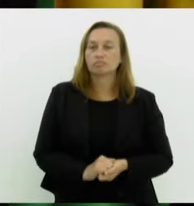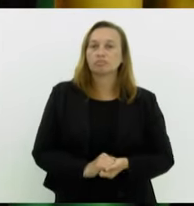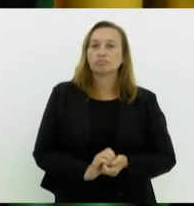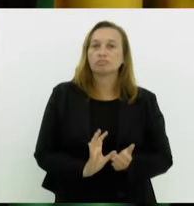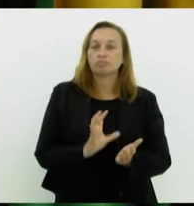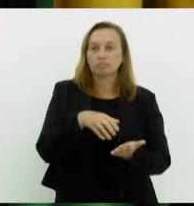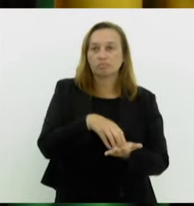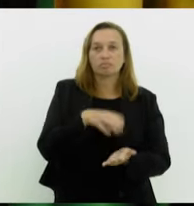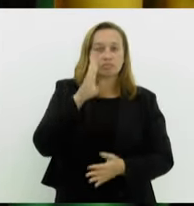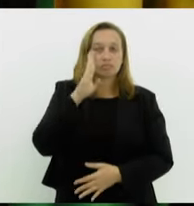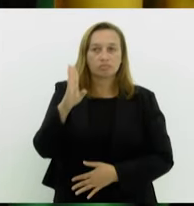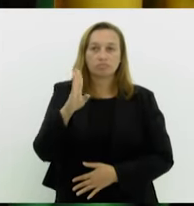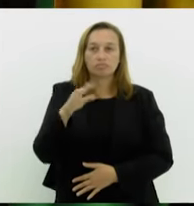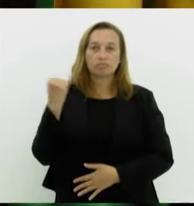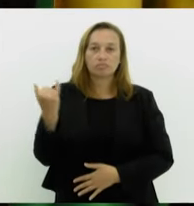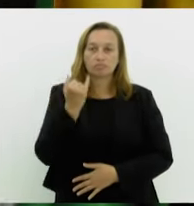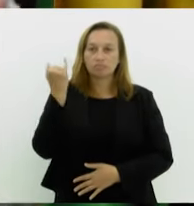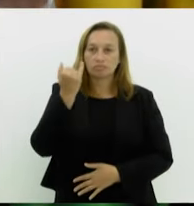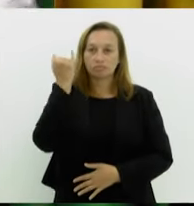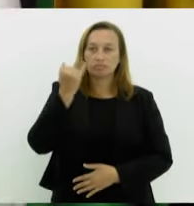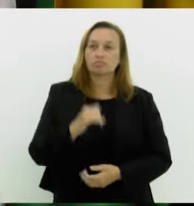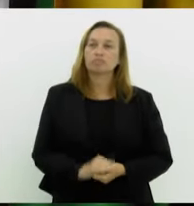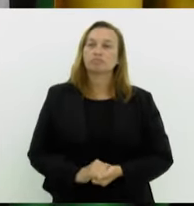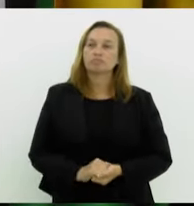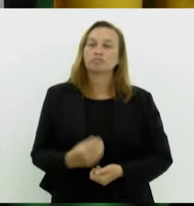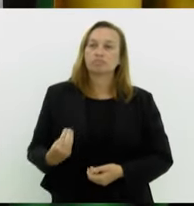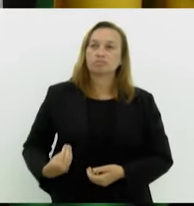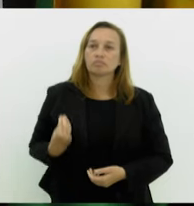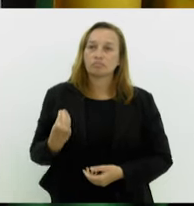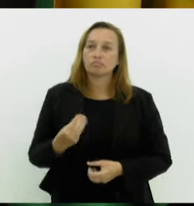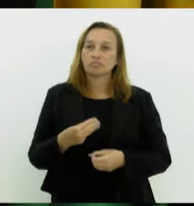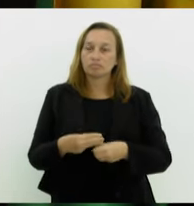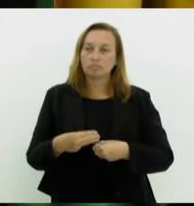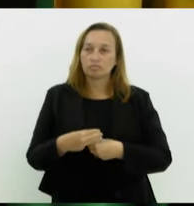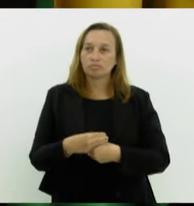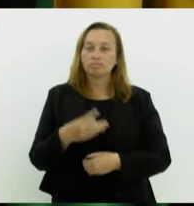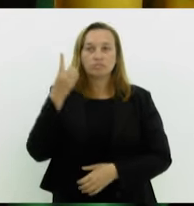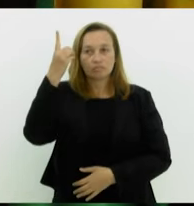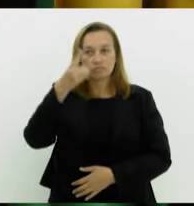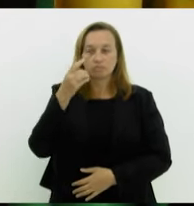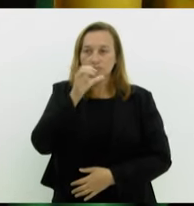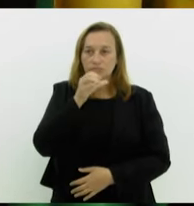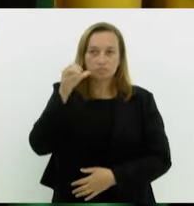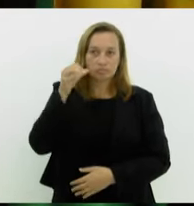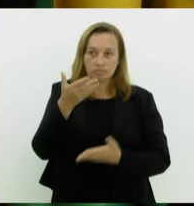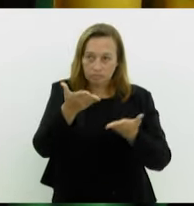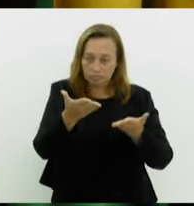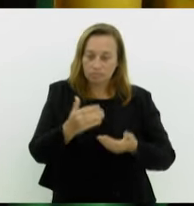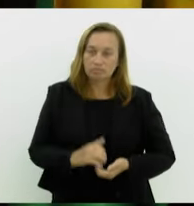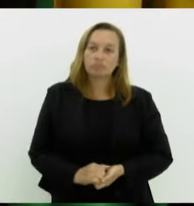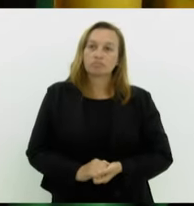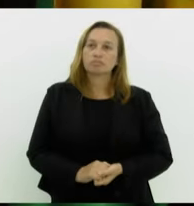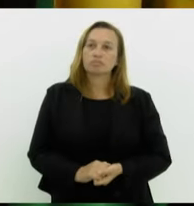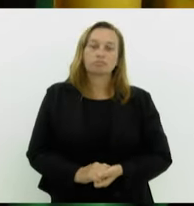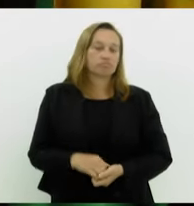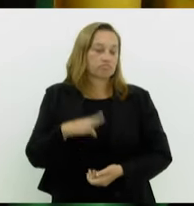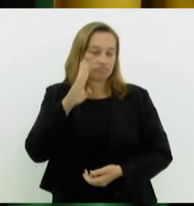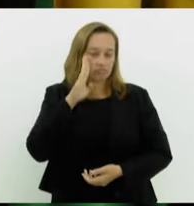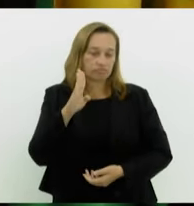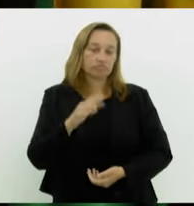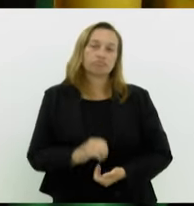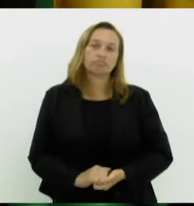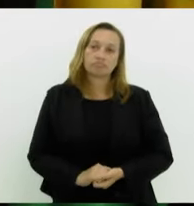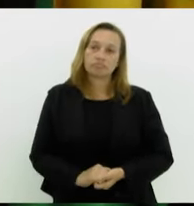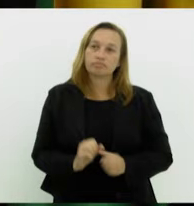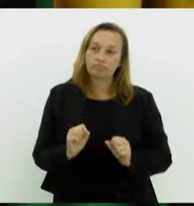especializado é de suma importância na vida do município Deputado Célia Jordão por favor a senhora aqui é por